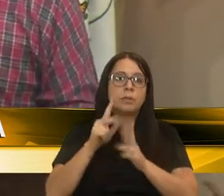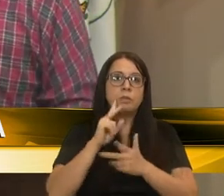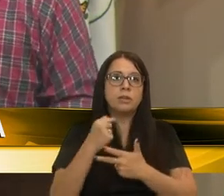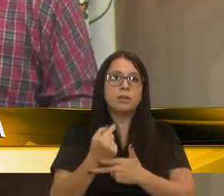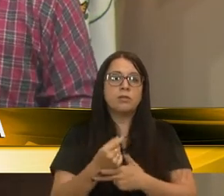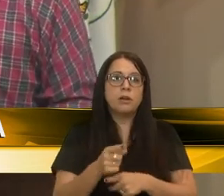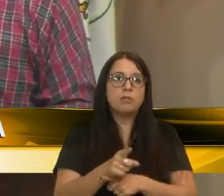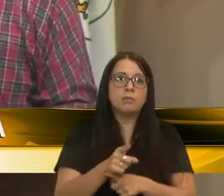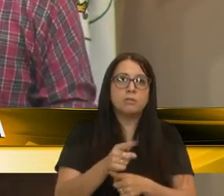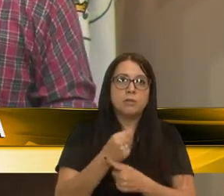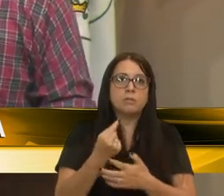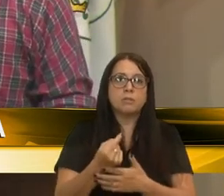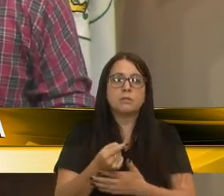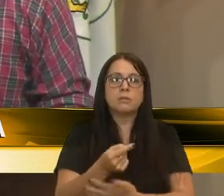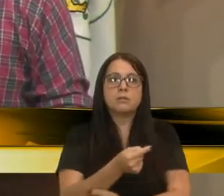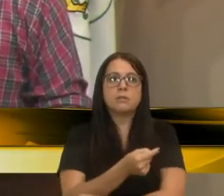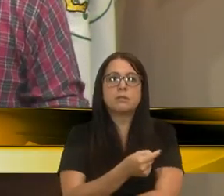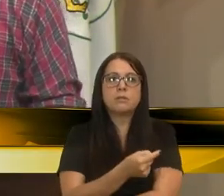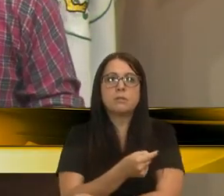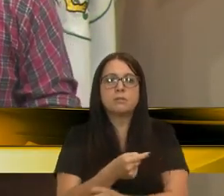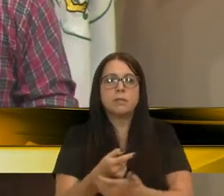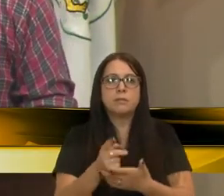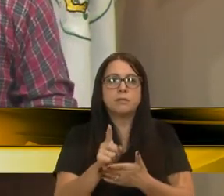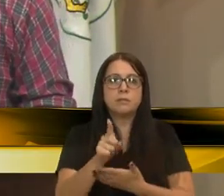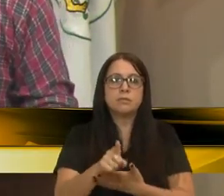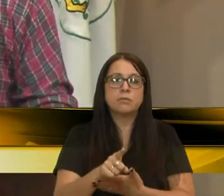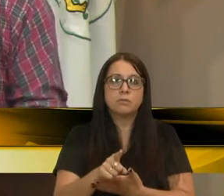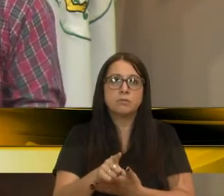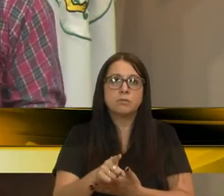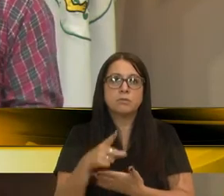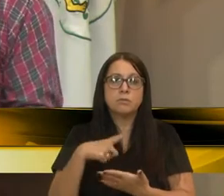da melhor forma possível e as indicações ao Executivo